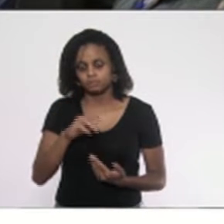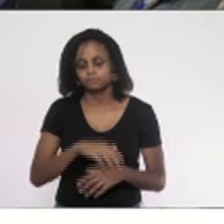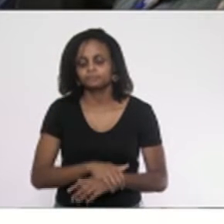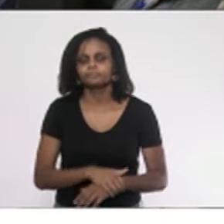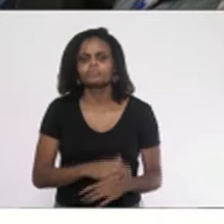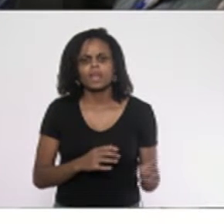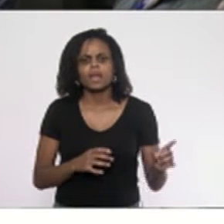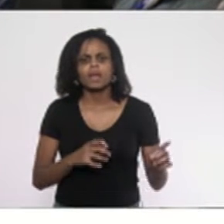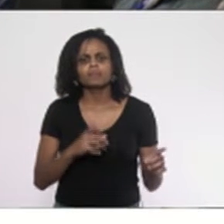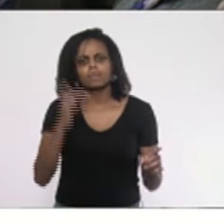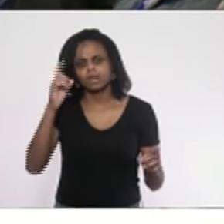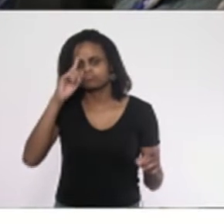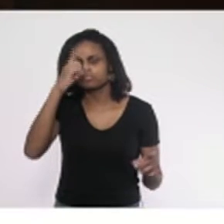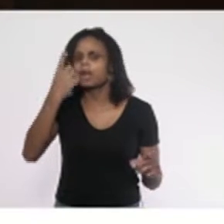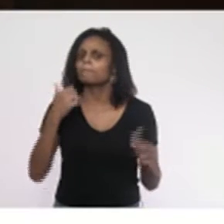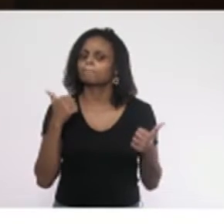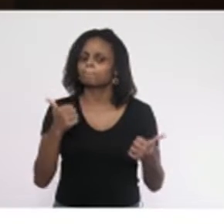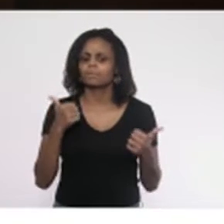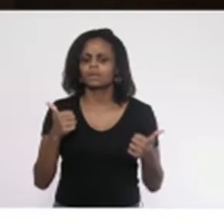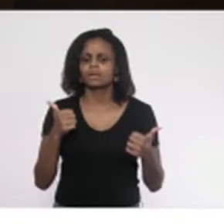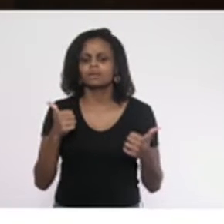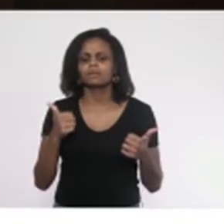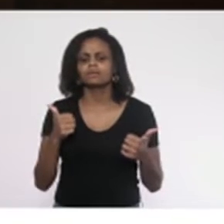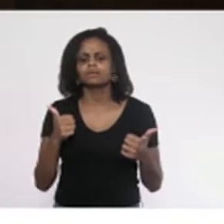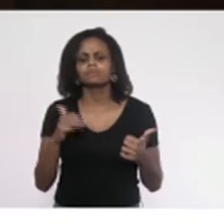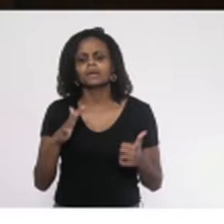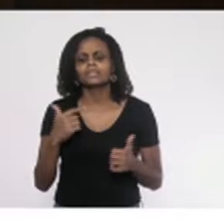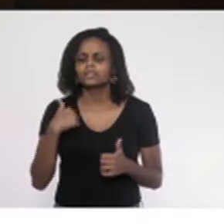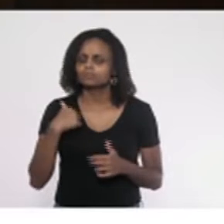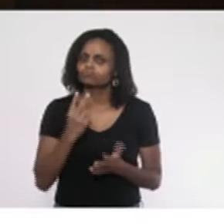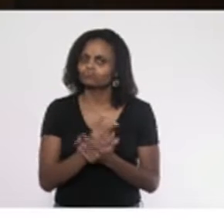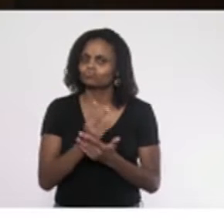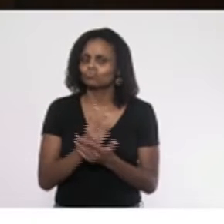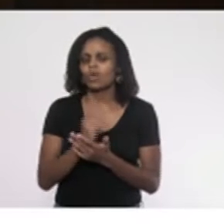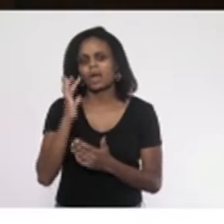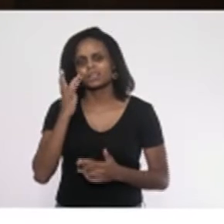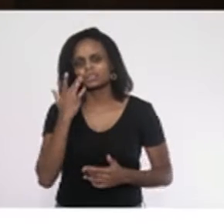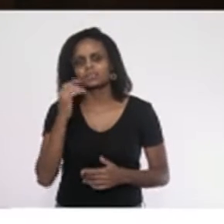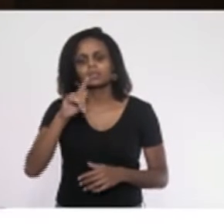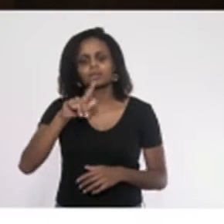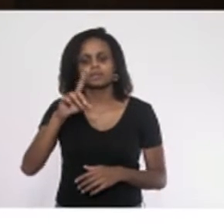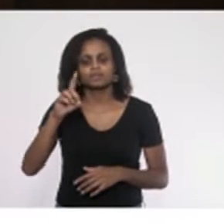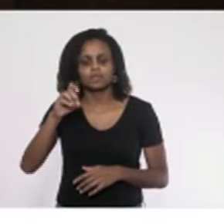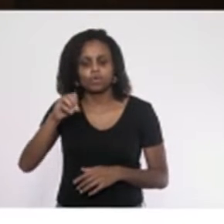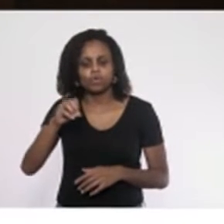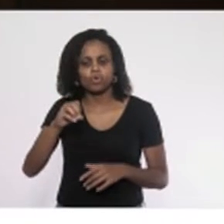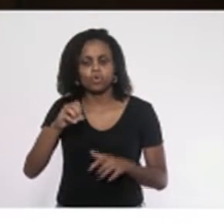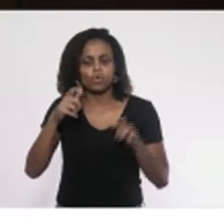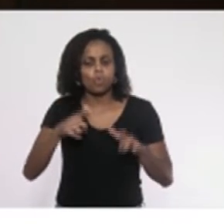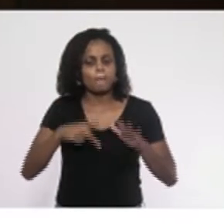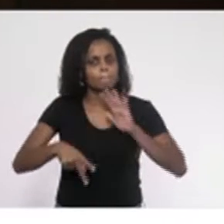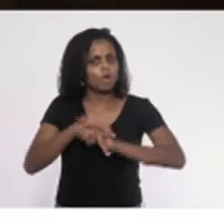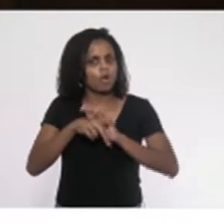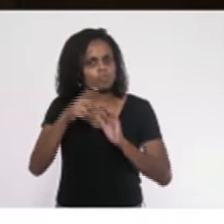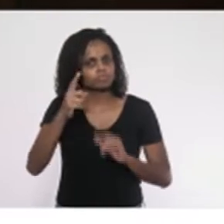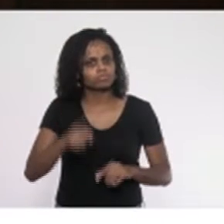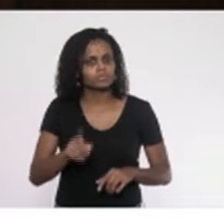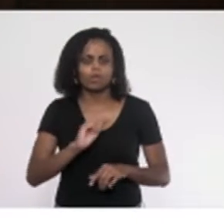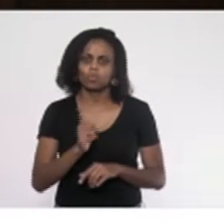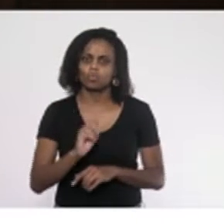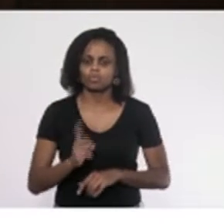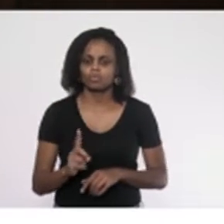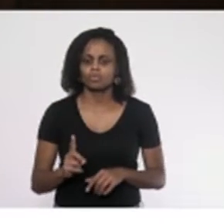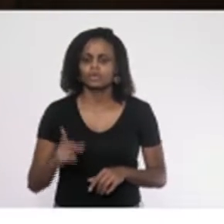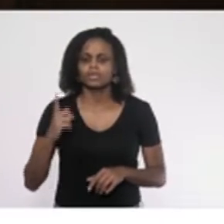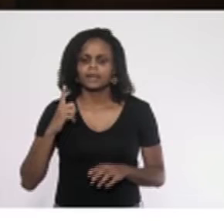nenhuma, muito meritória, porém, continuo achando que, considerando que a LDO não é o local apropriado para isso. Há